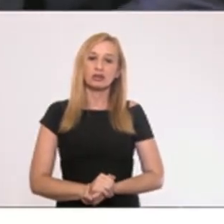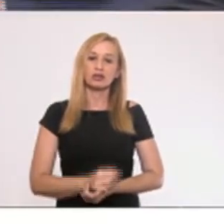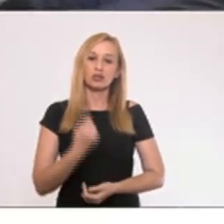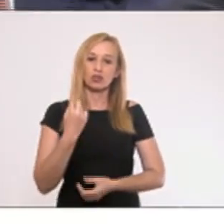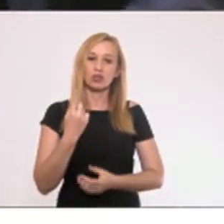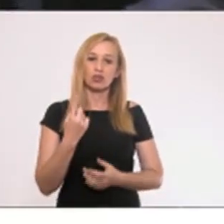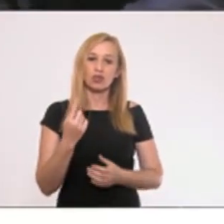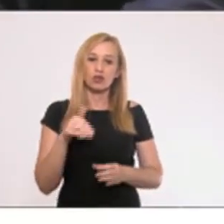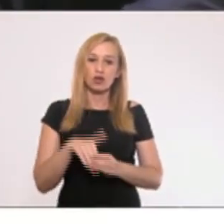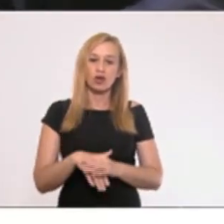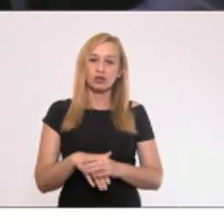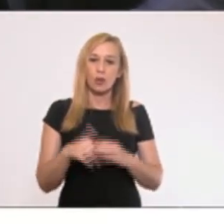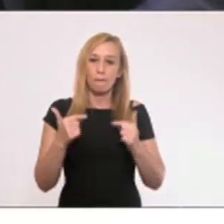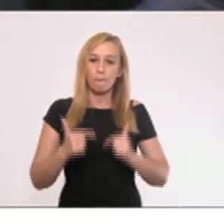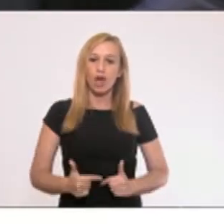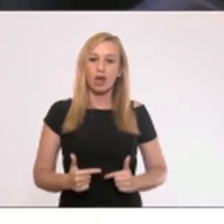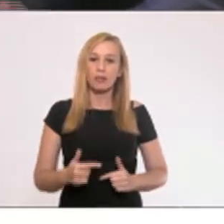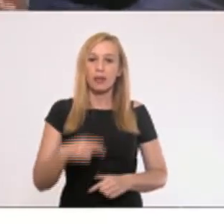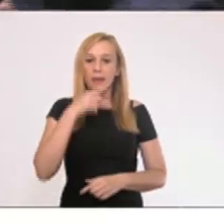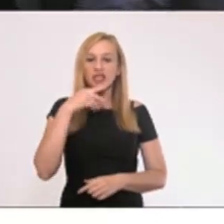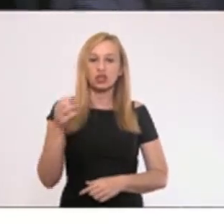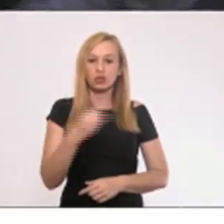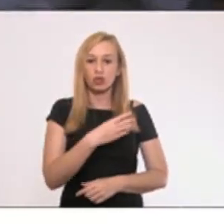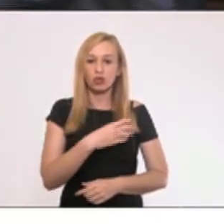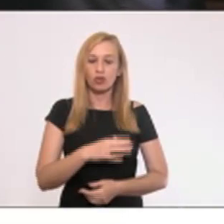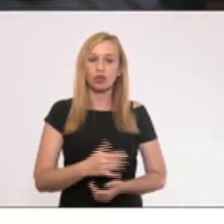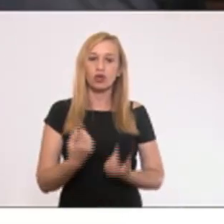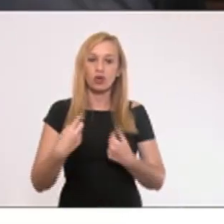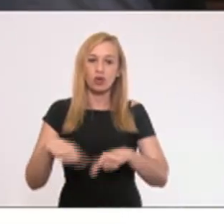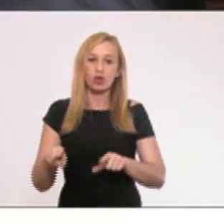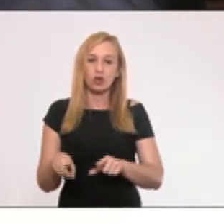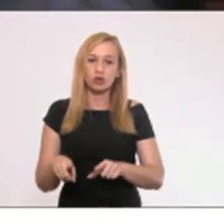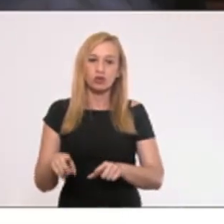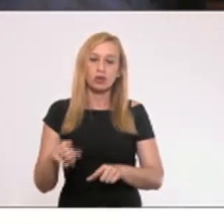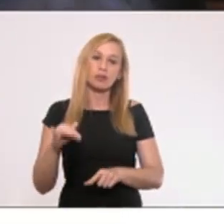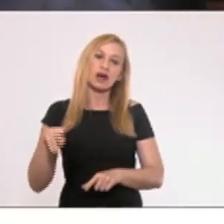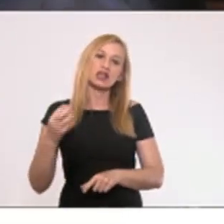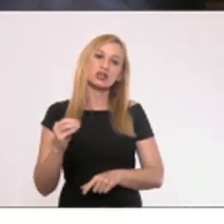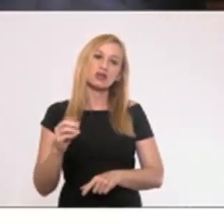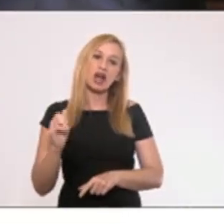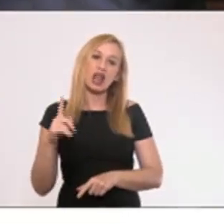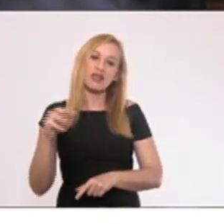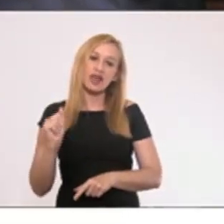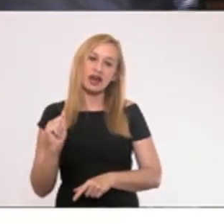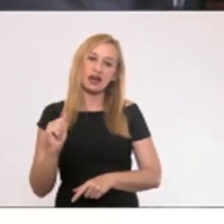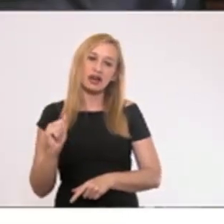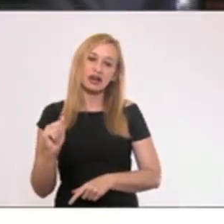voto pela abstenção do Novo. Contrário do Márcio Gualberto, Alana,